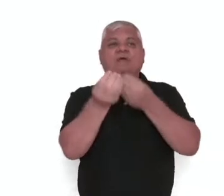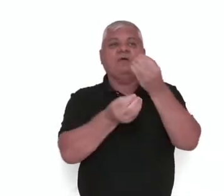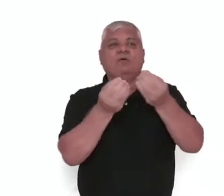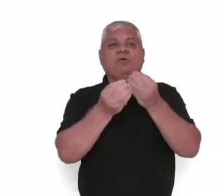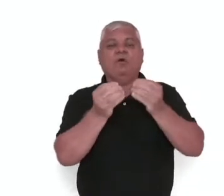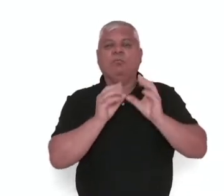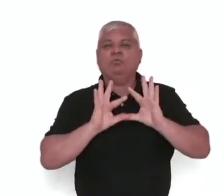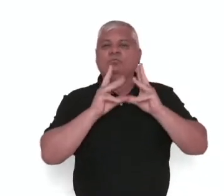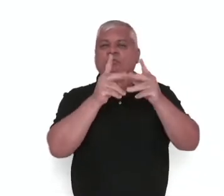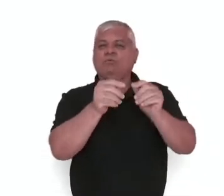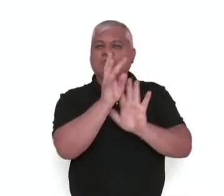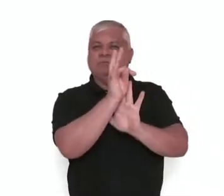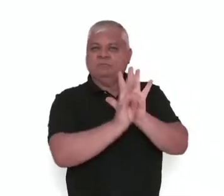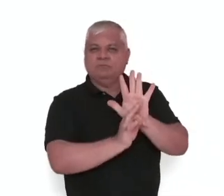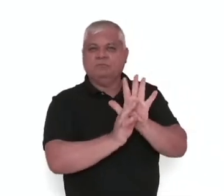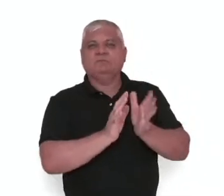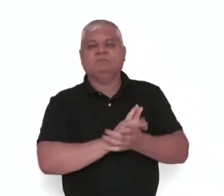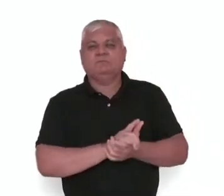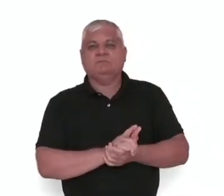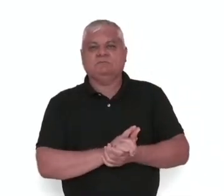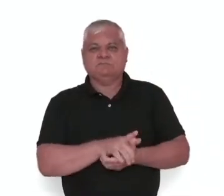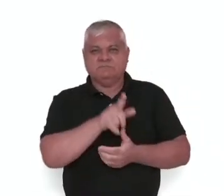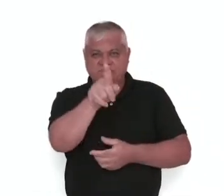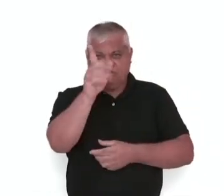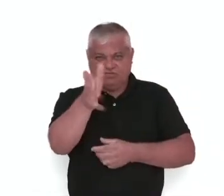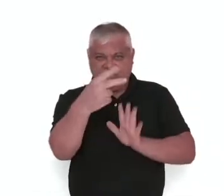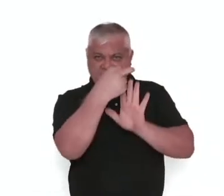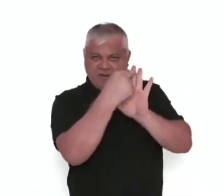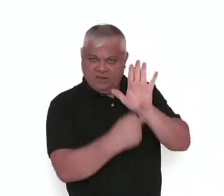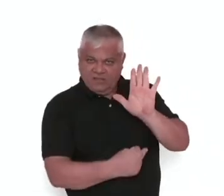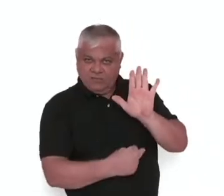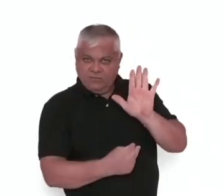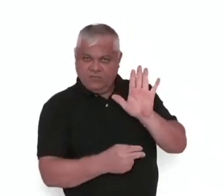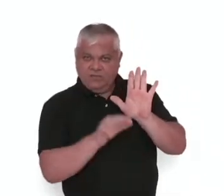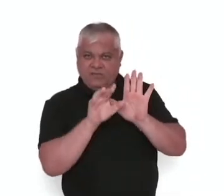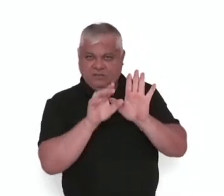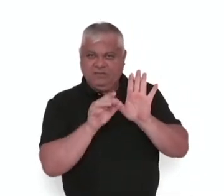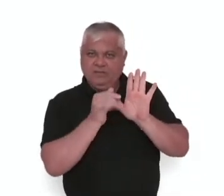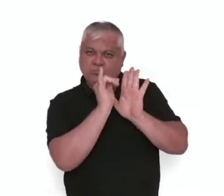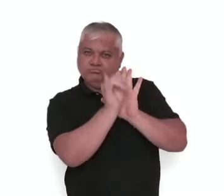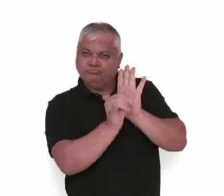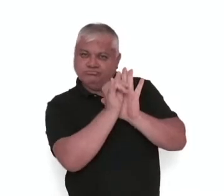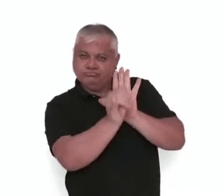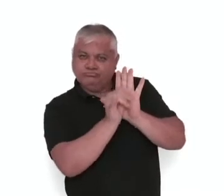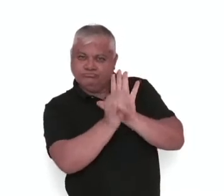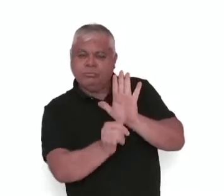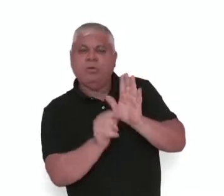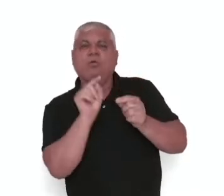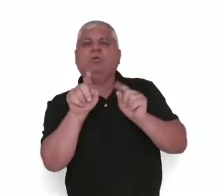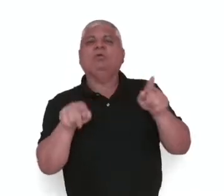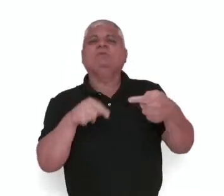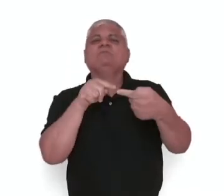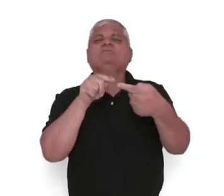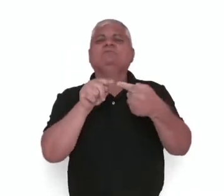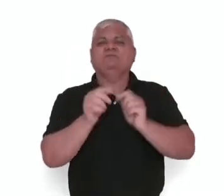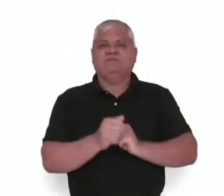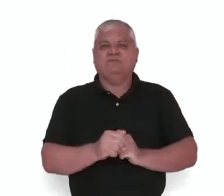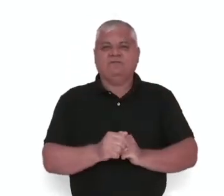do texto, ok? E aí, você já leu um depoimento? Sabe qual o objetivo desses